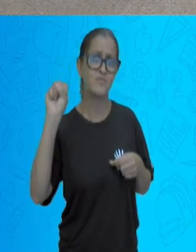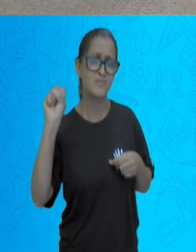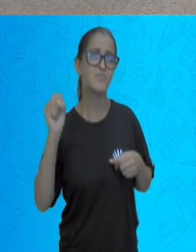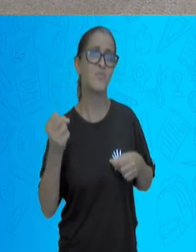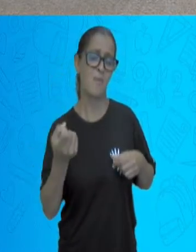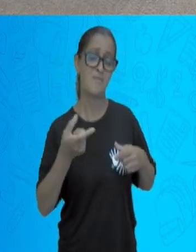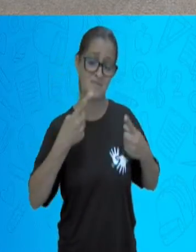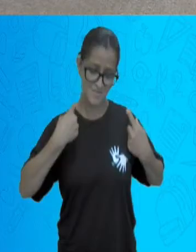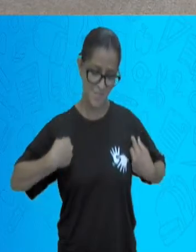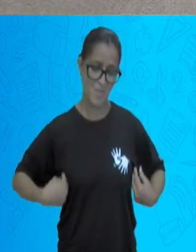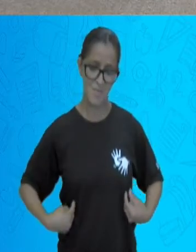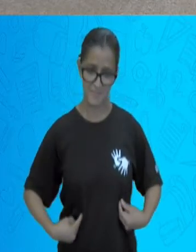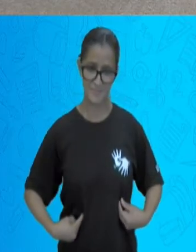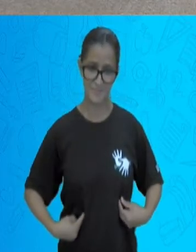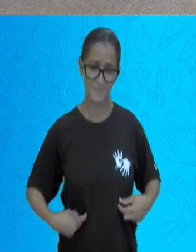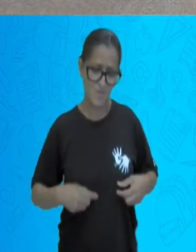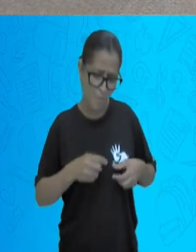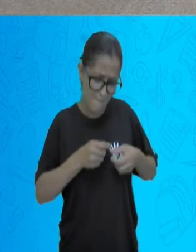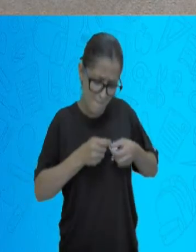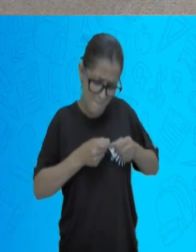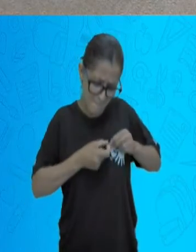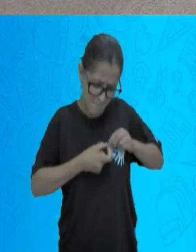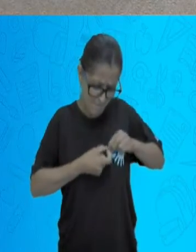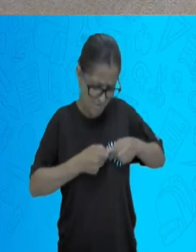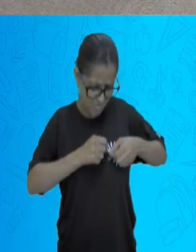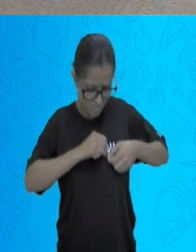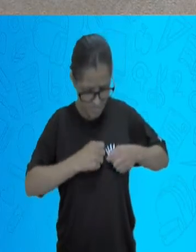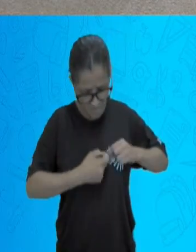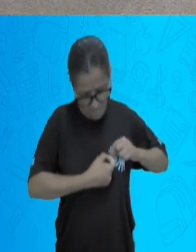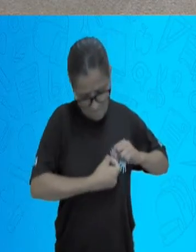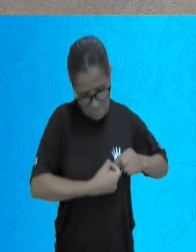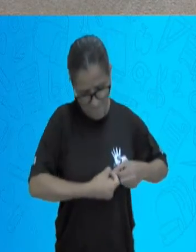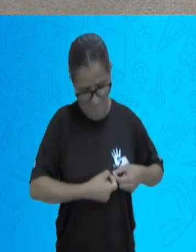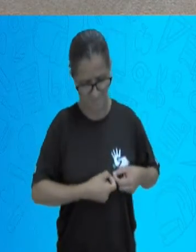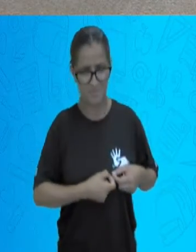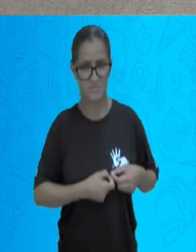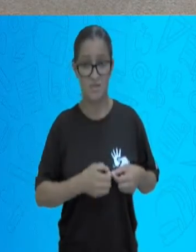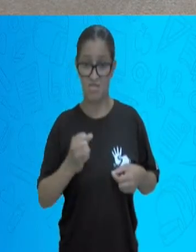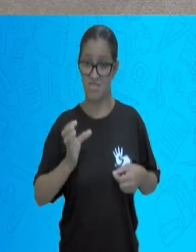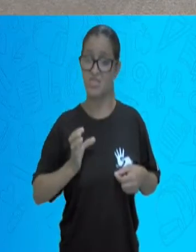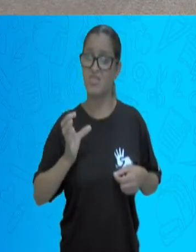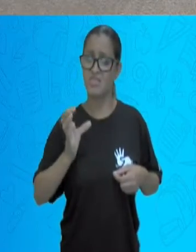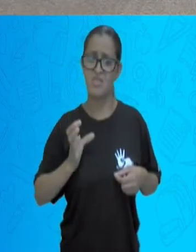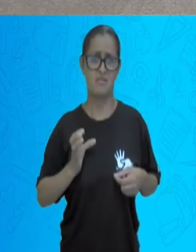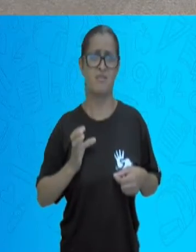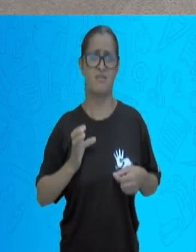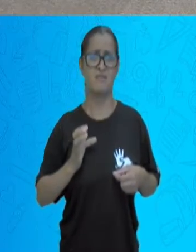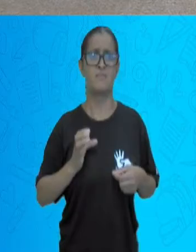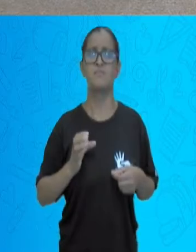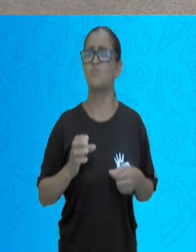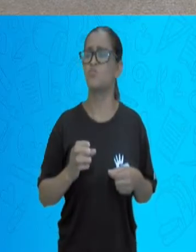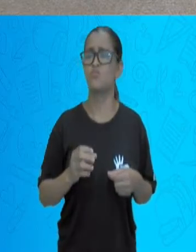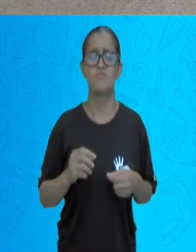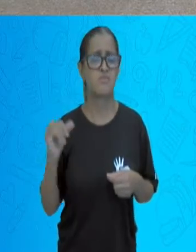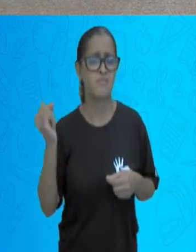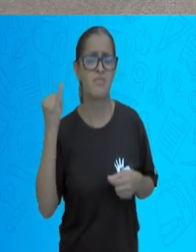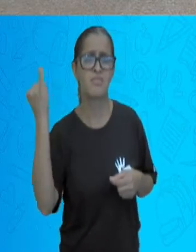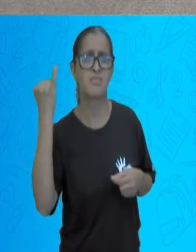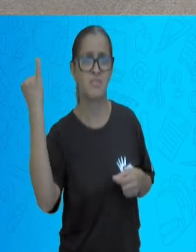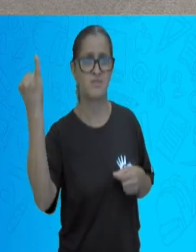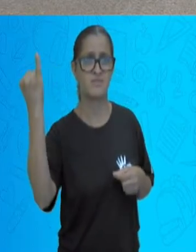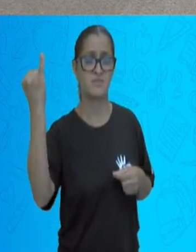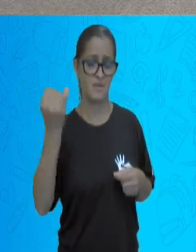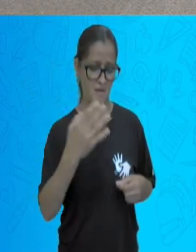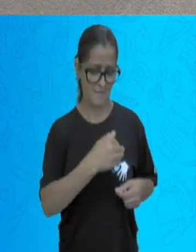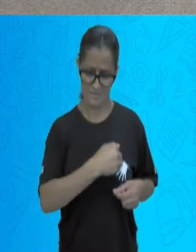alvéolos pulmonares, que são bolsinhas, que são ricamente vascularizadas, bem